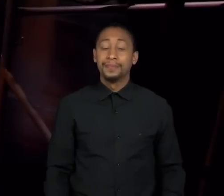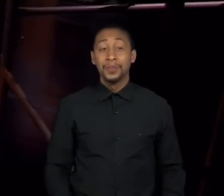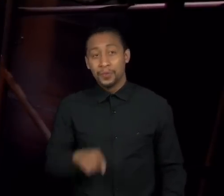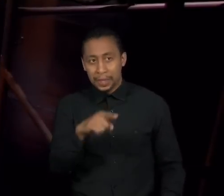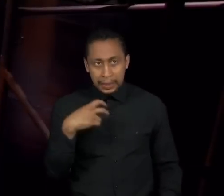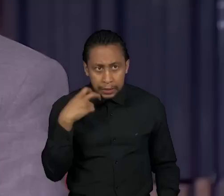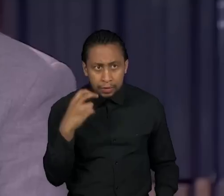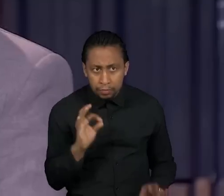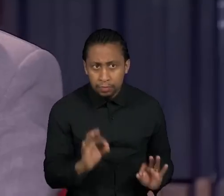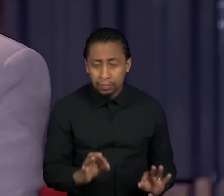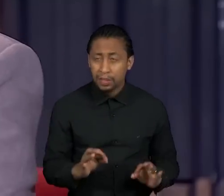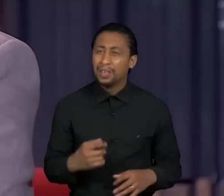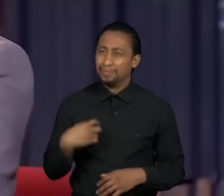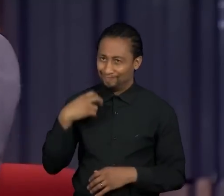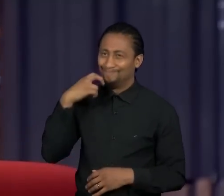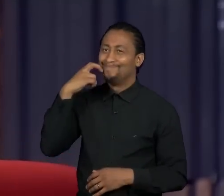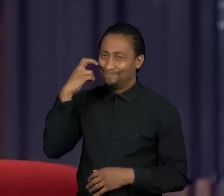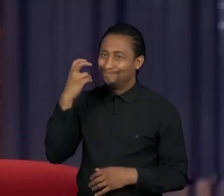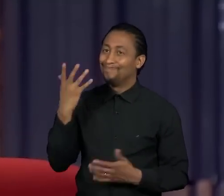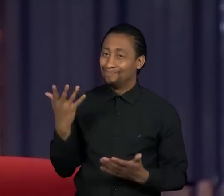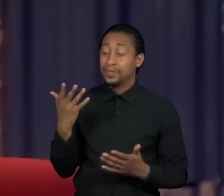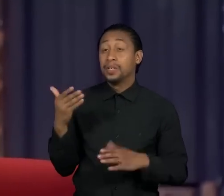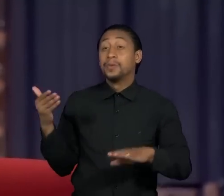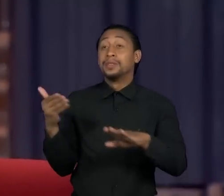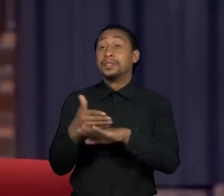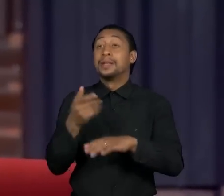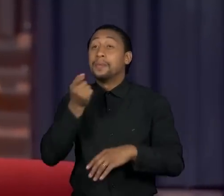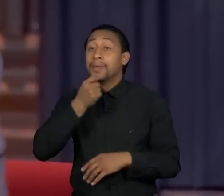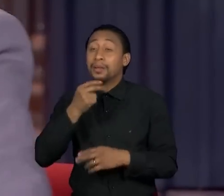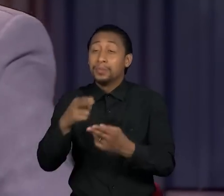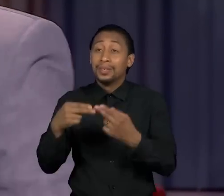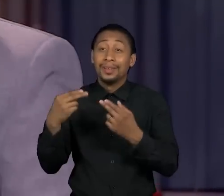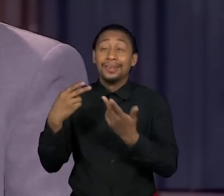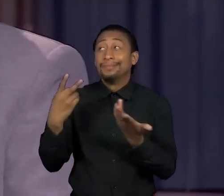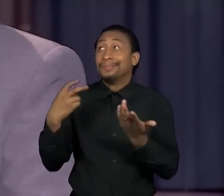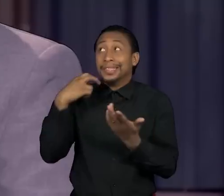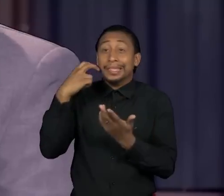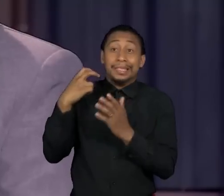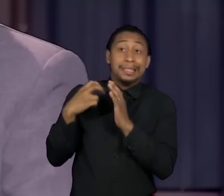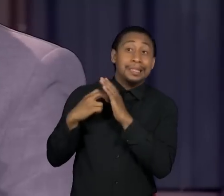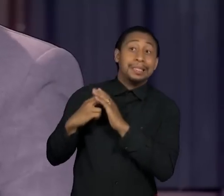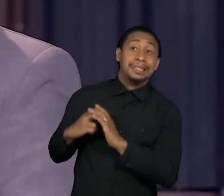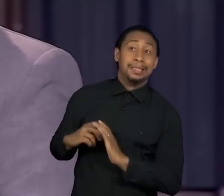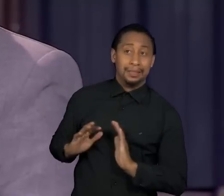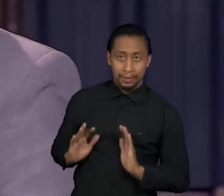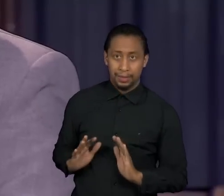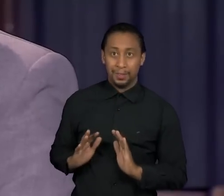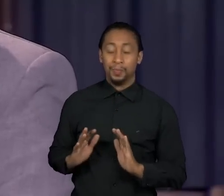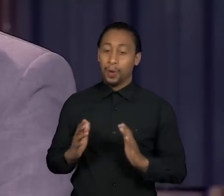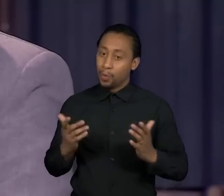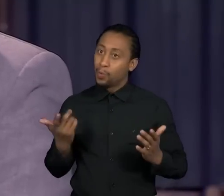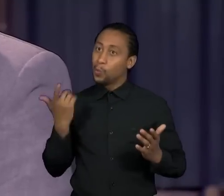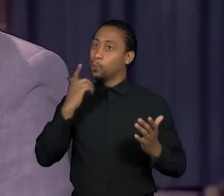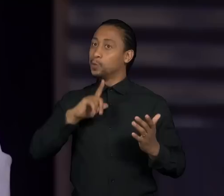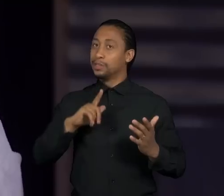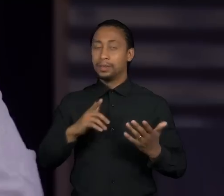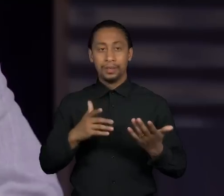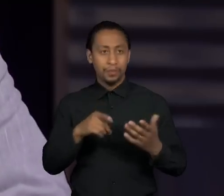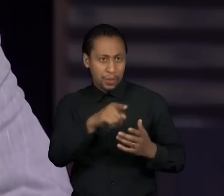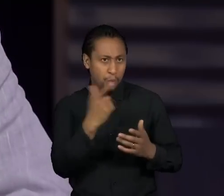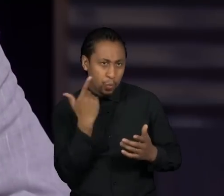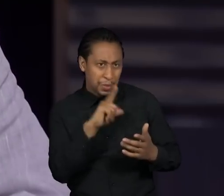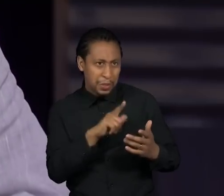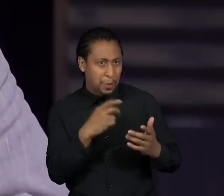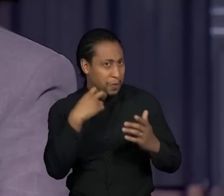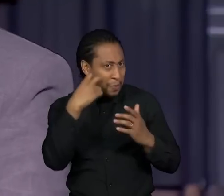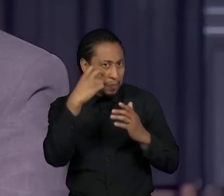tímido? Eu sou. Eu entrei na comédia como uma fuga disso, inclusive. É mesmo? E encontrei realmente uma fuga. Encontrou um canal disso.